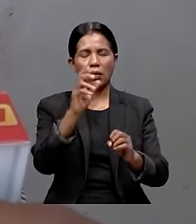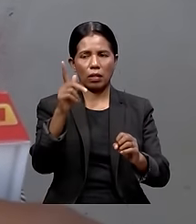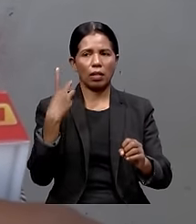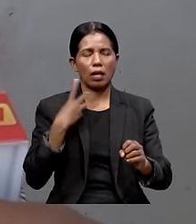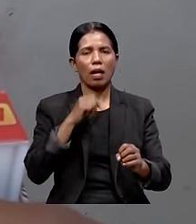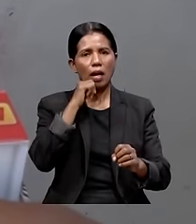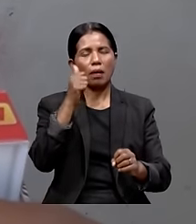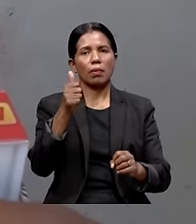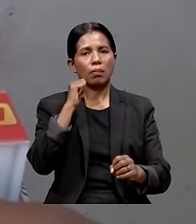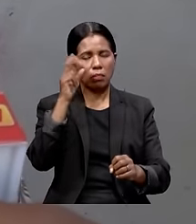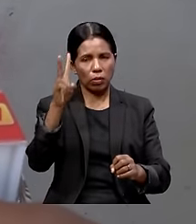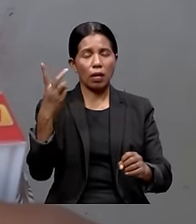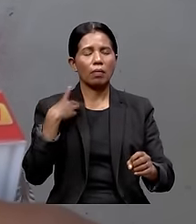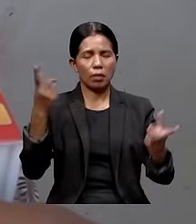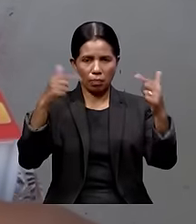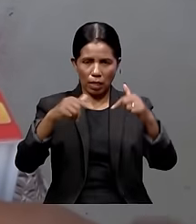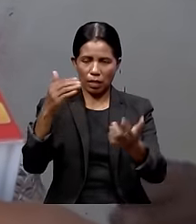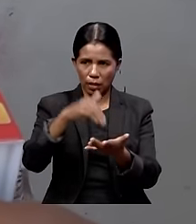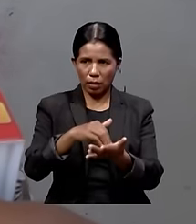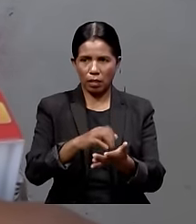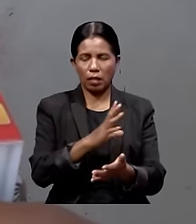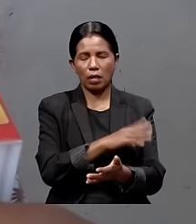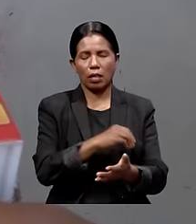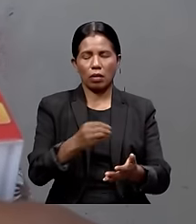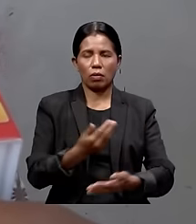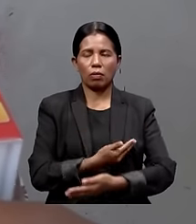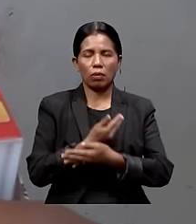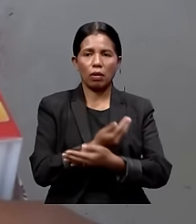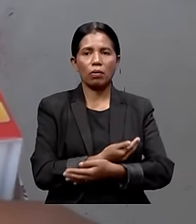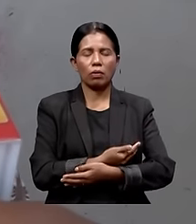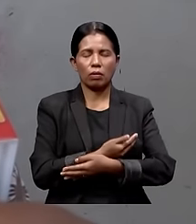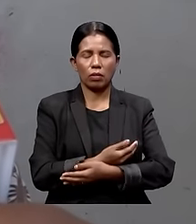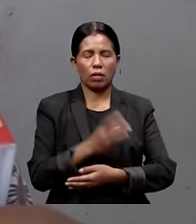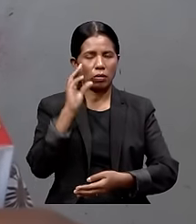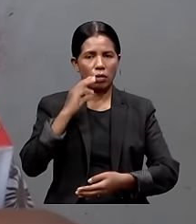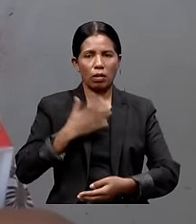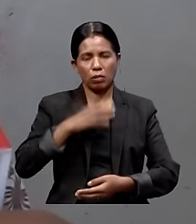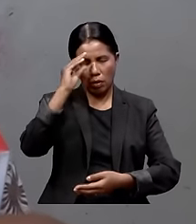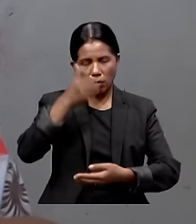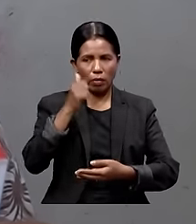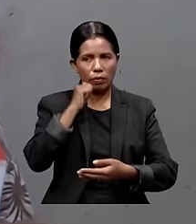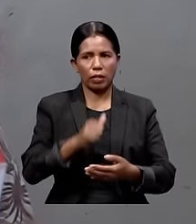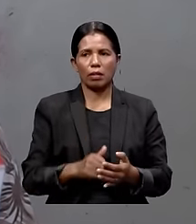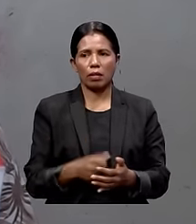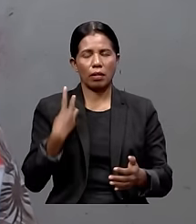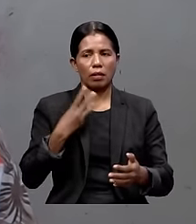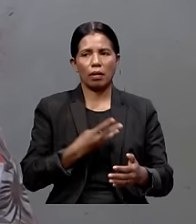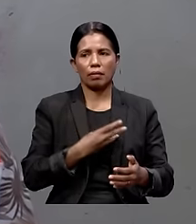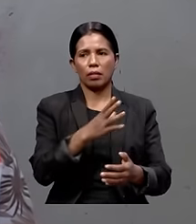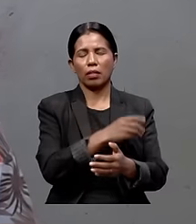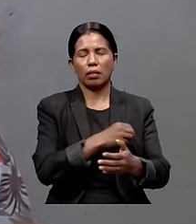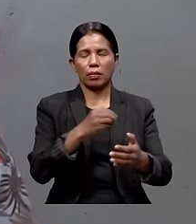merua mai fali. Si to fali mai, hau kele ho nuan feto. Anu an feto dap ne, hau kele ho nuan feto. Mes amni pasta ne, amni kama lana